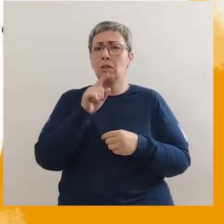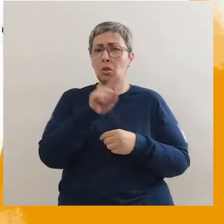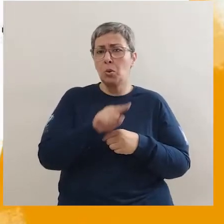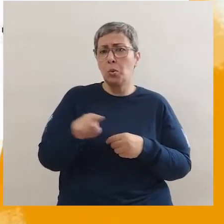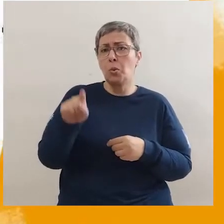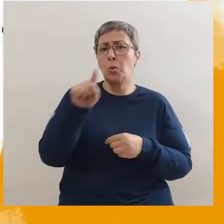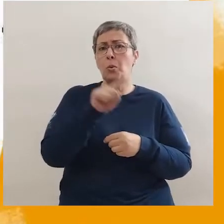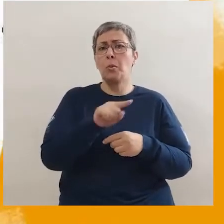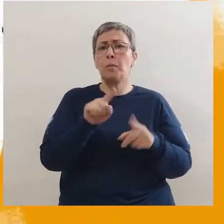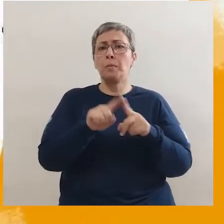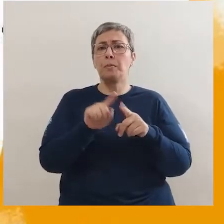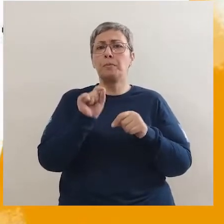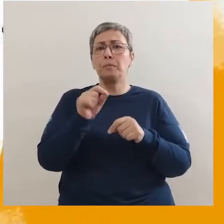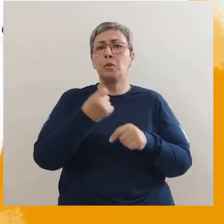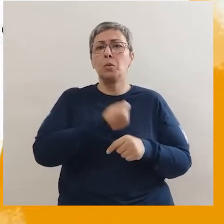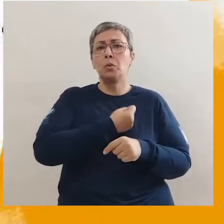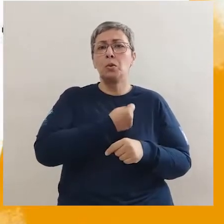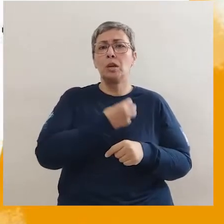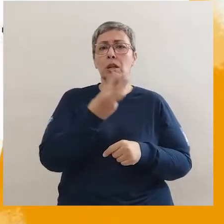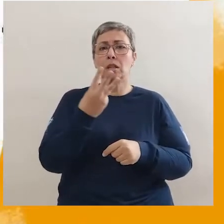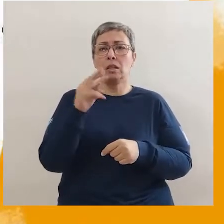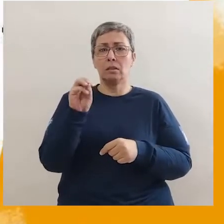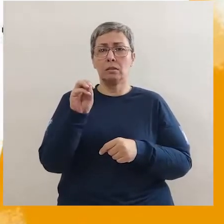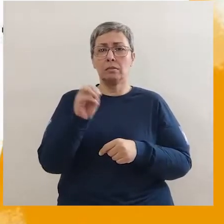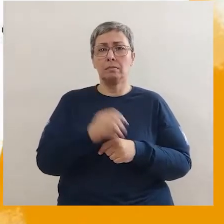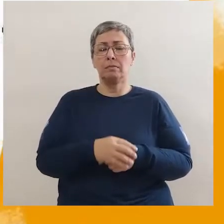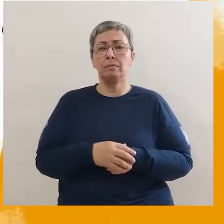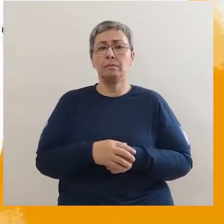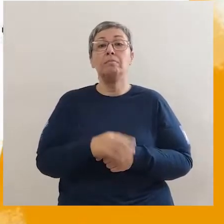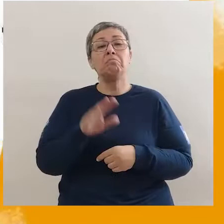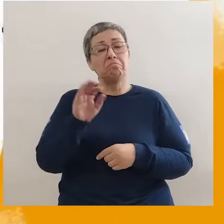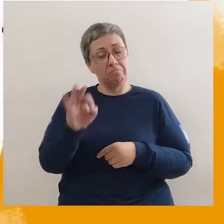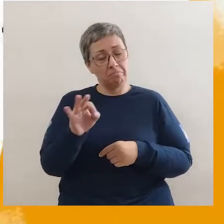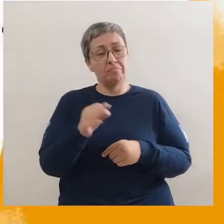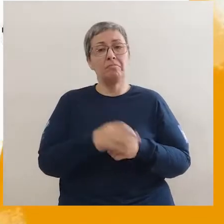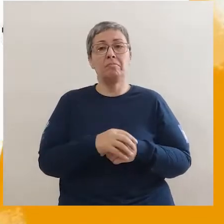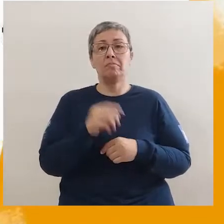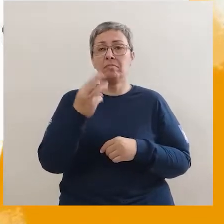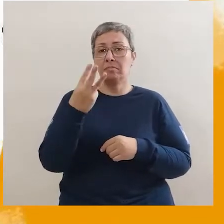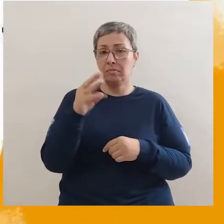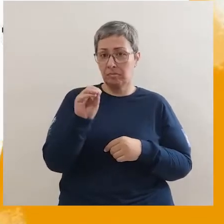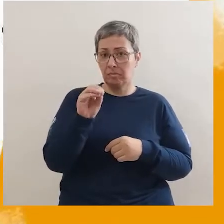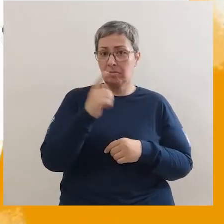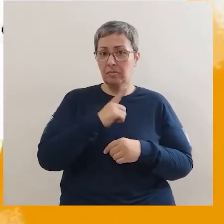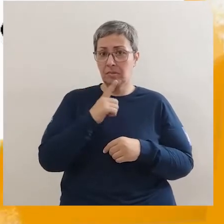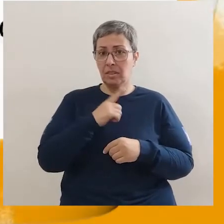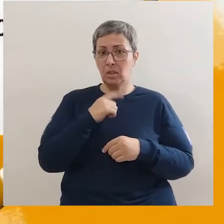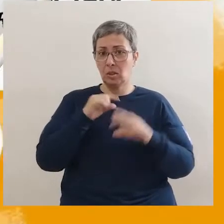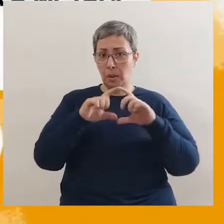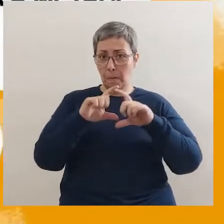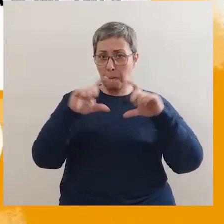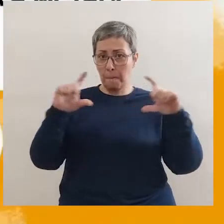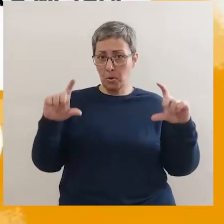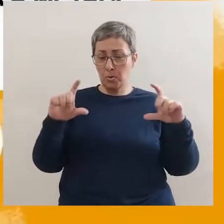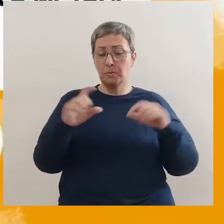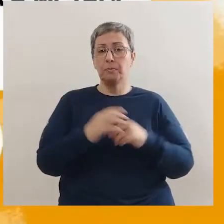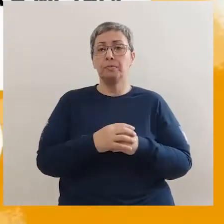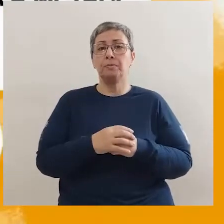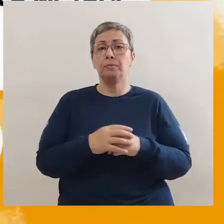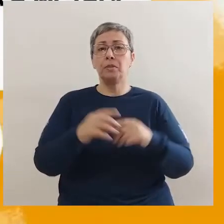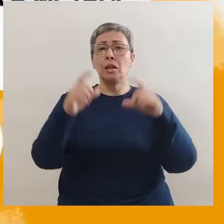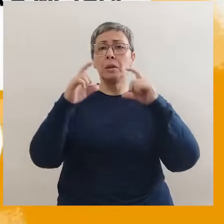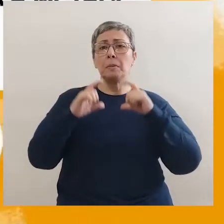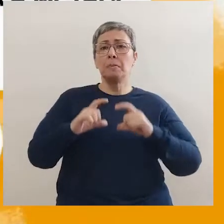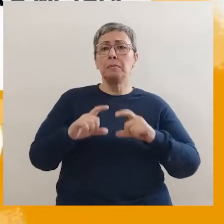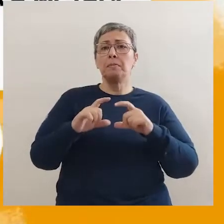número 30. Isso mesmo, número 30 tá aí nessa primeira parte. E na segunda